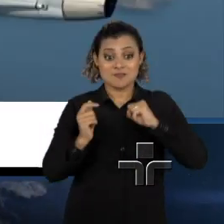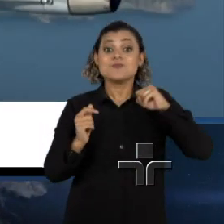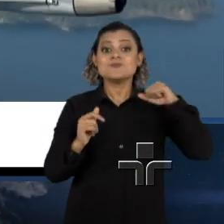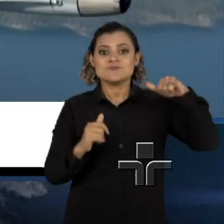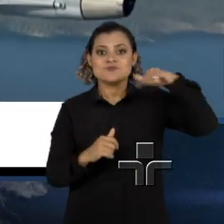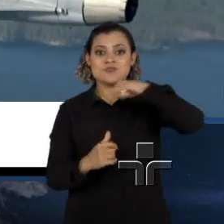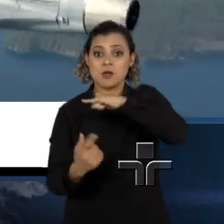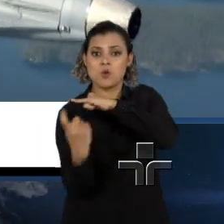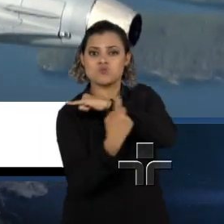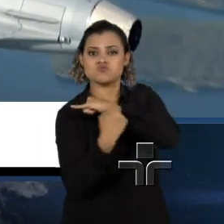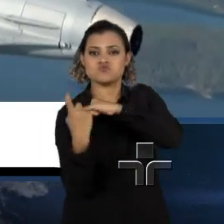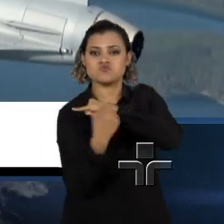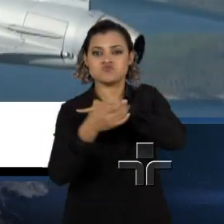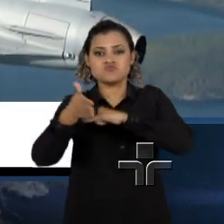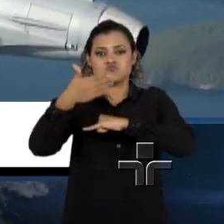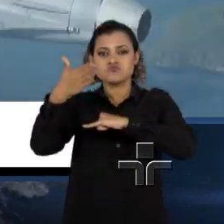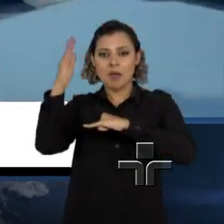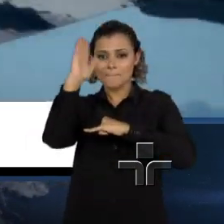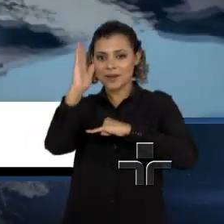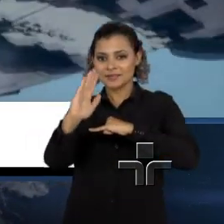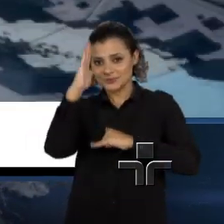bandeira pintadas na fuselagem.